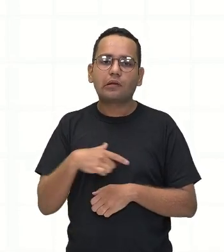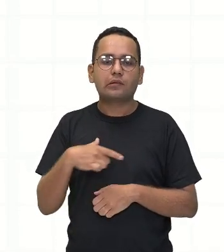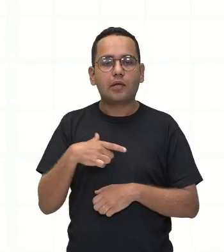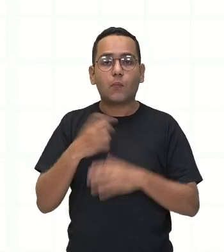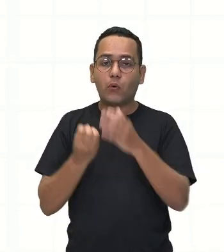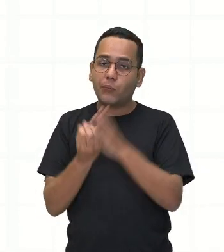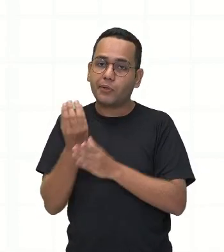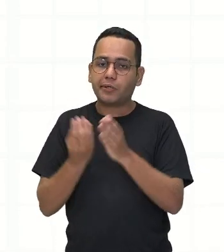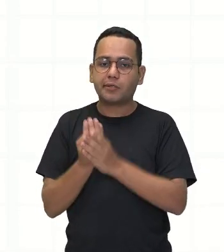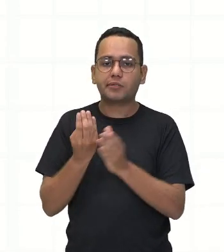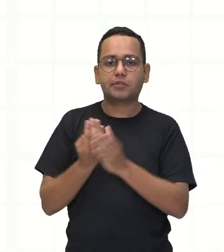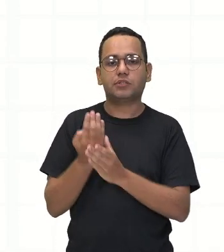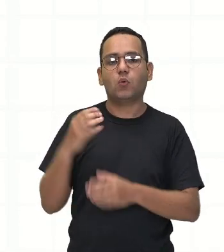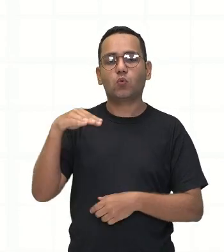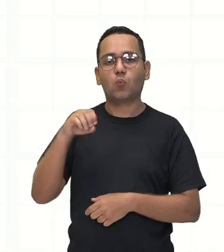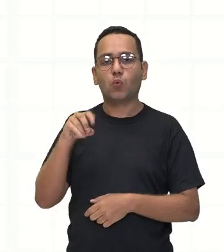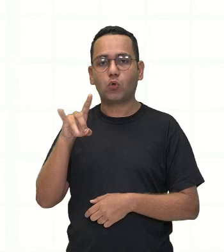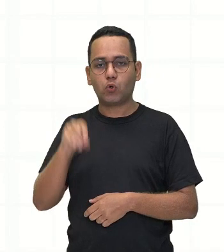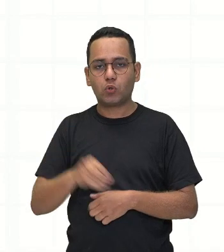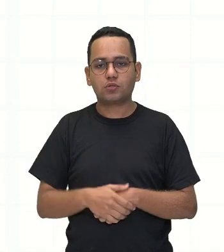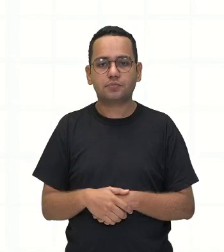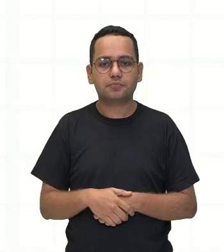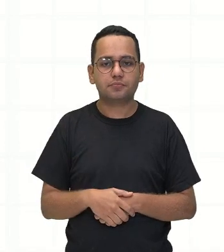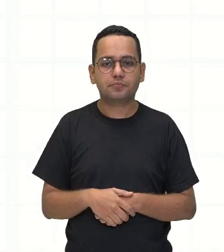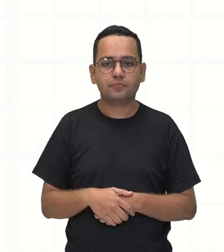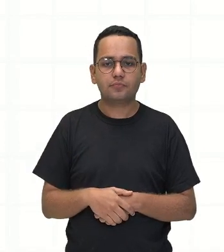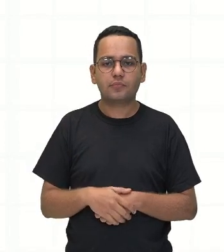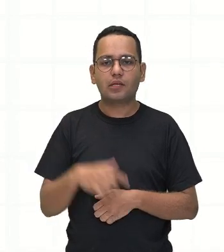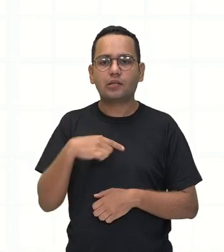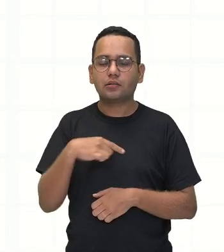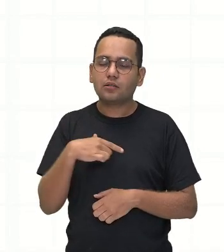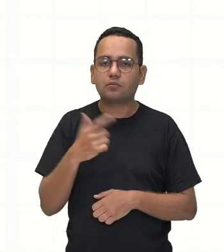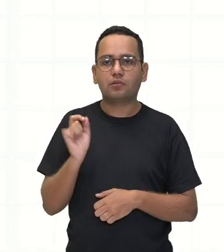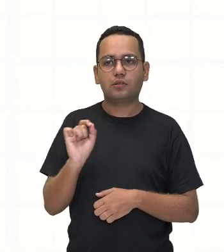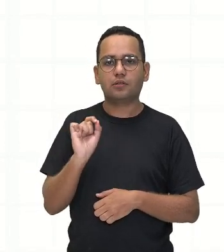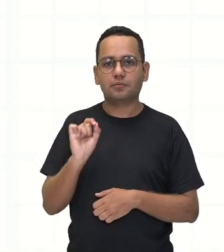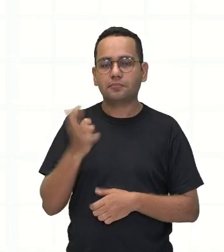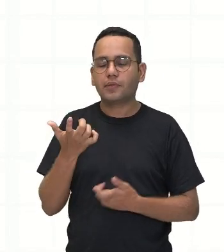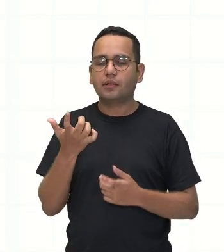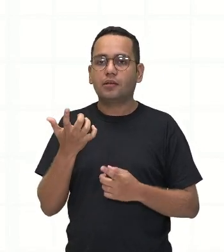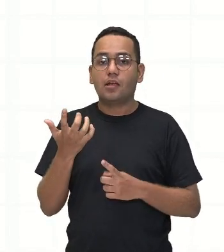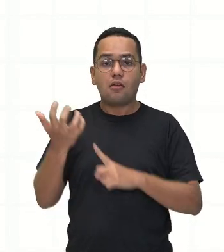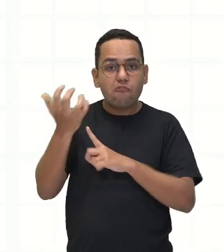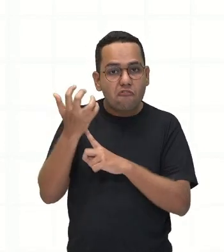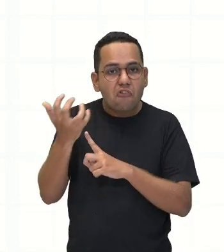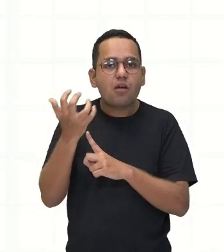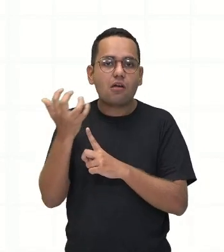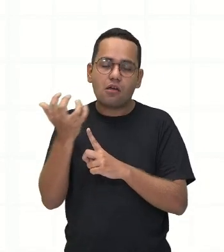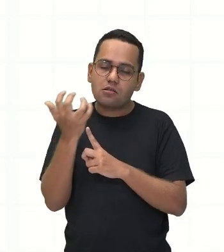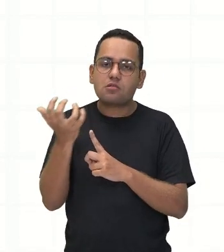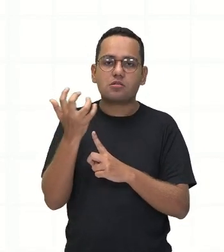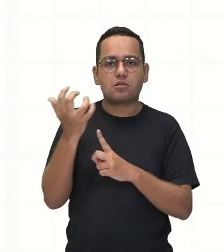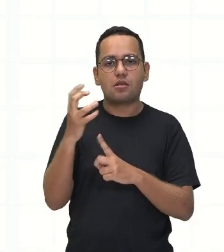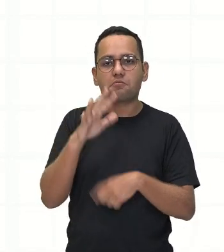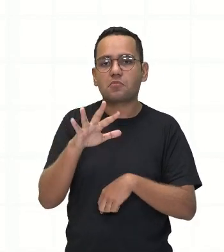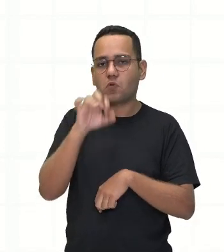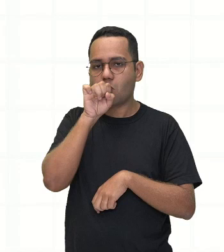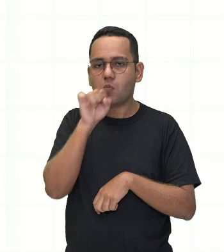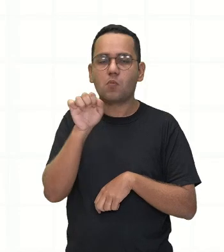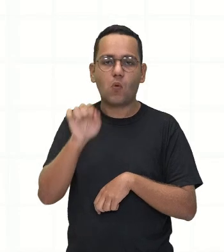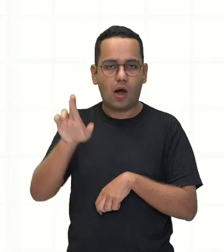carbono. Ele causa interferência no transporte do oxigênio no nosso corpo, podendo